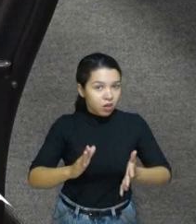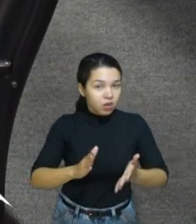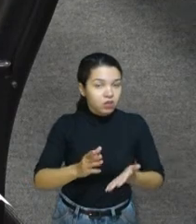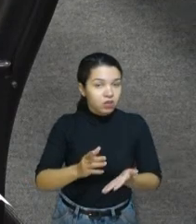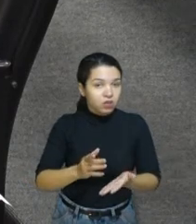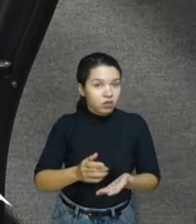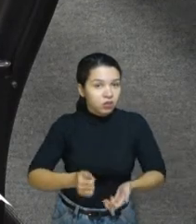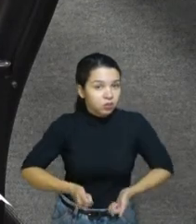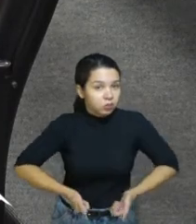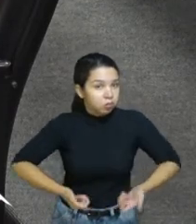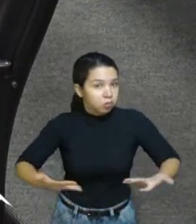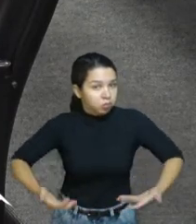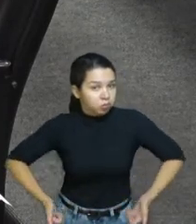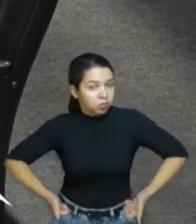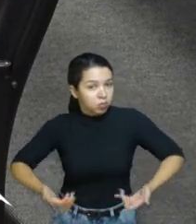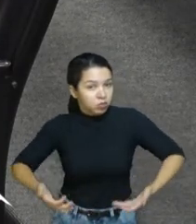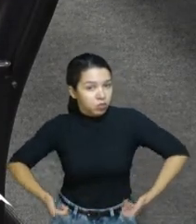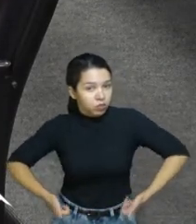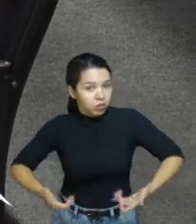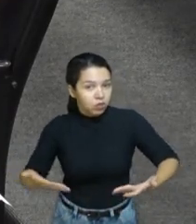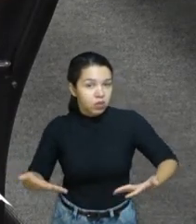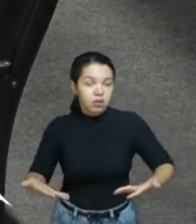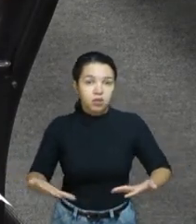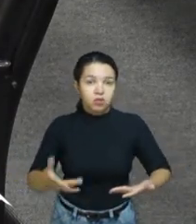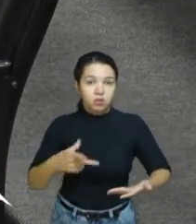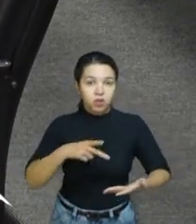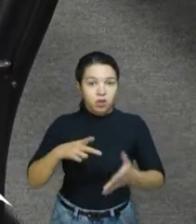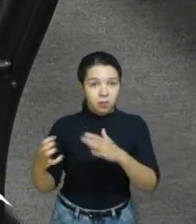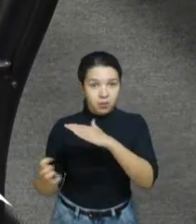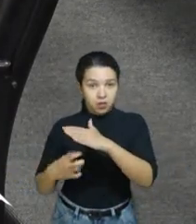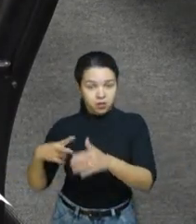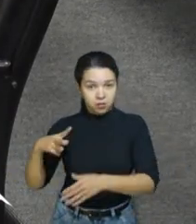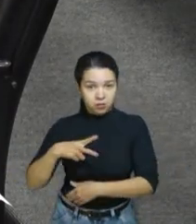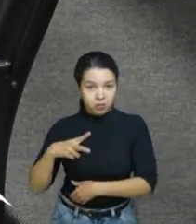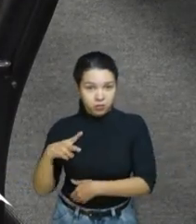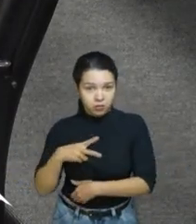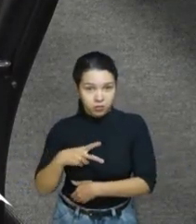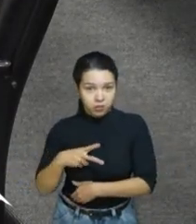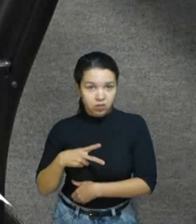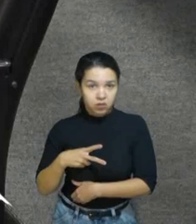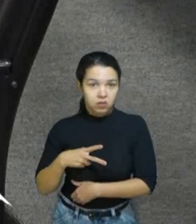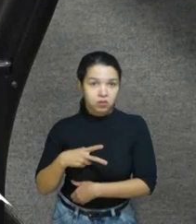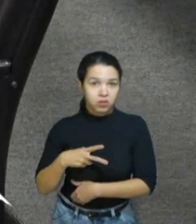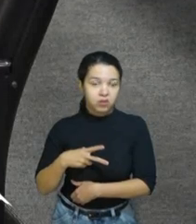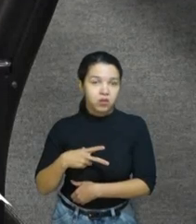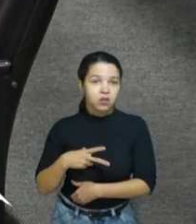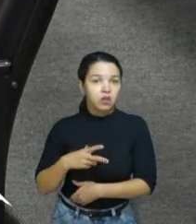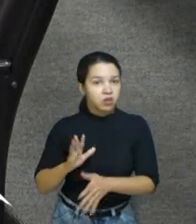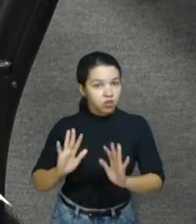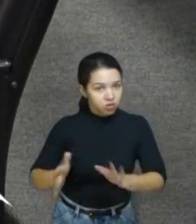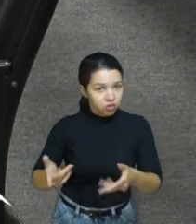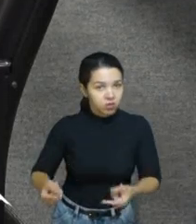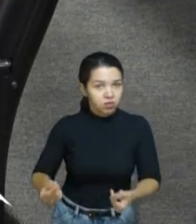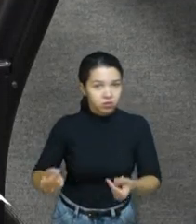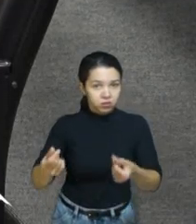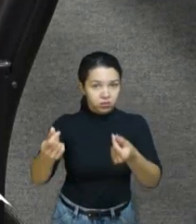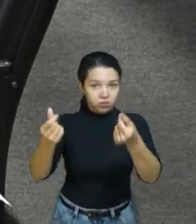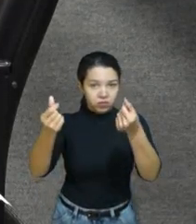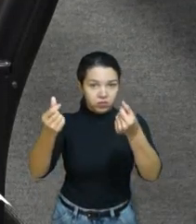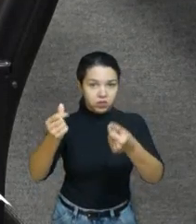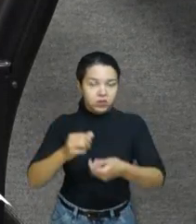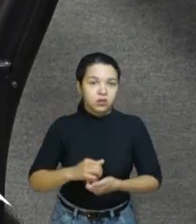vão drenar para a iniciativa privada, efetivamente deixar mais rico o que já é muito rico. Né?